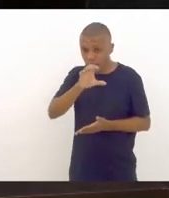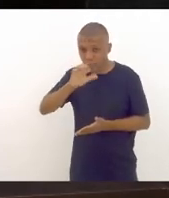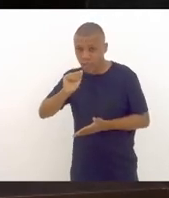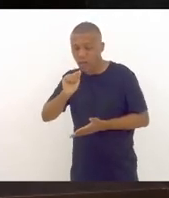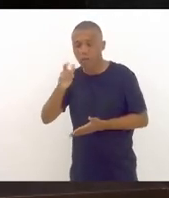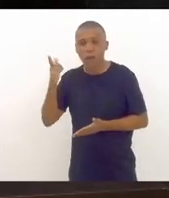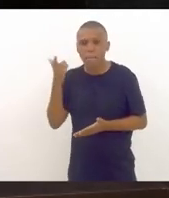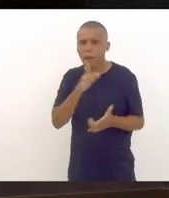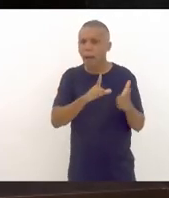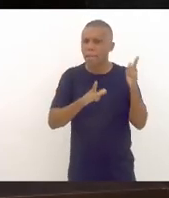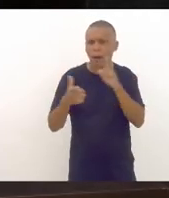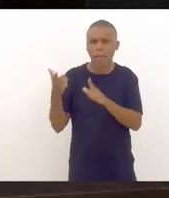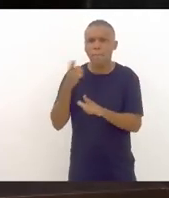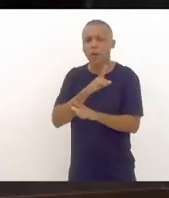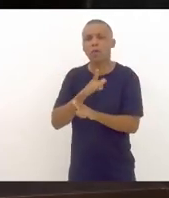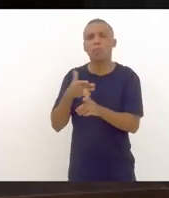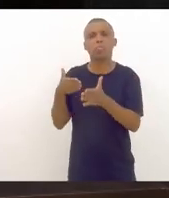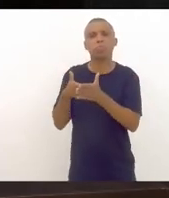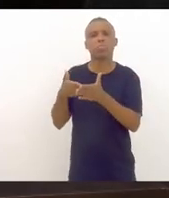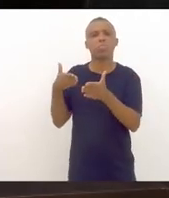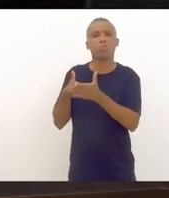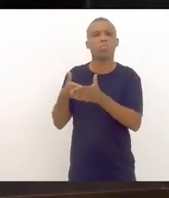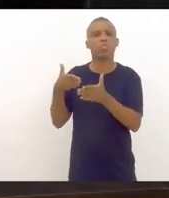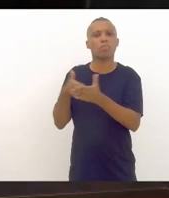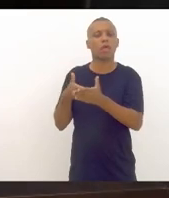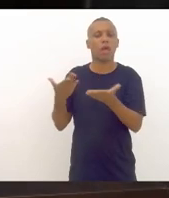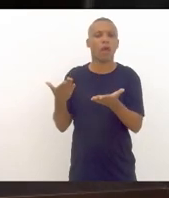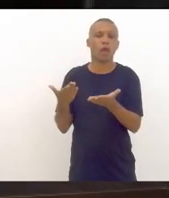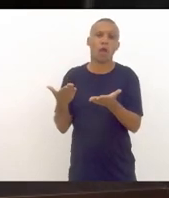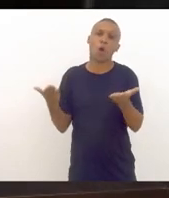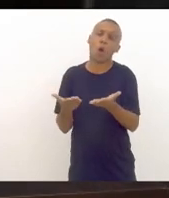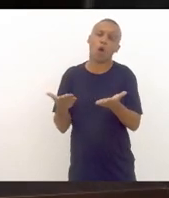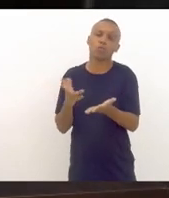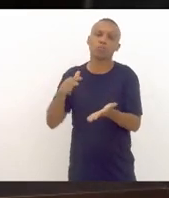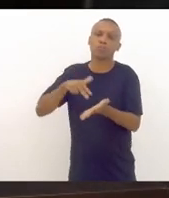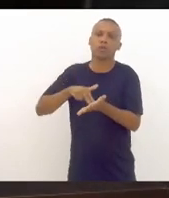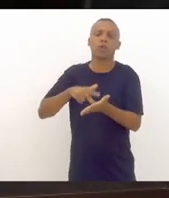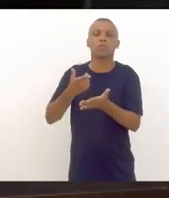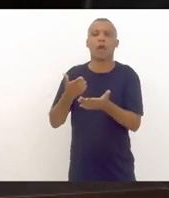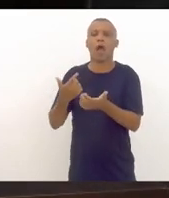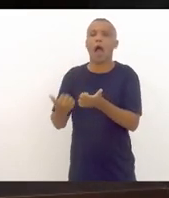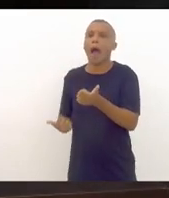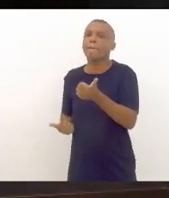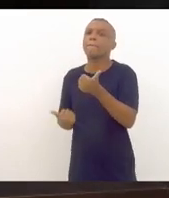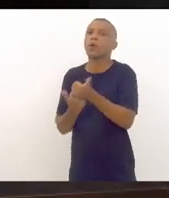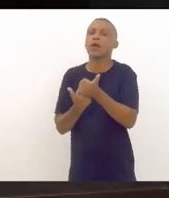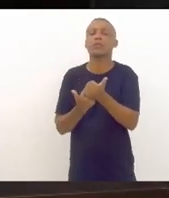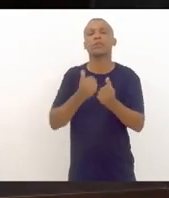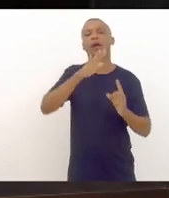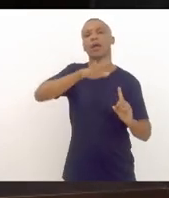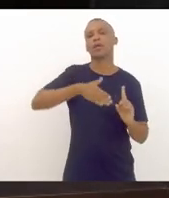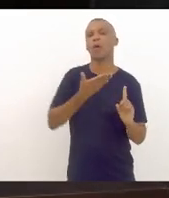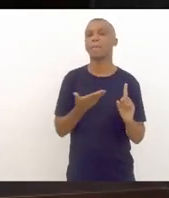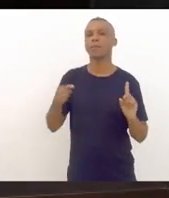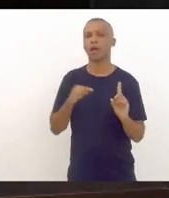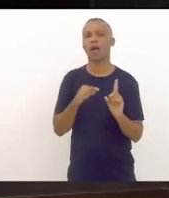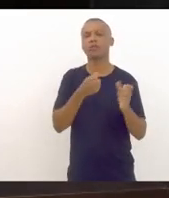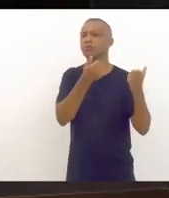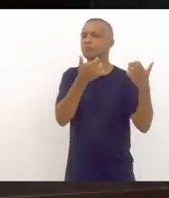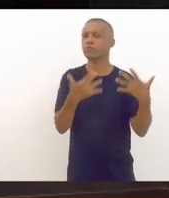conseguiu destravar isso. Eu estou aqui me somando, né, nessa homenagem, dizendo que eu